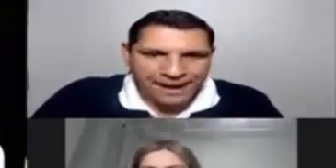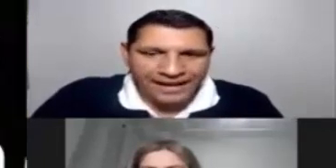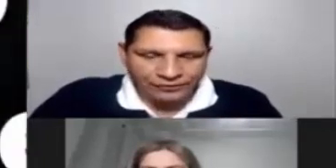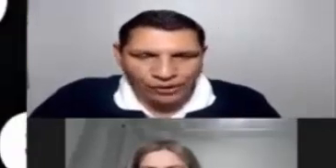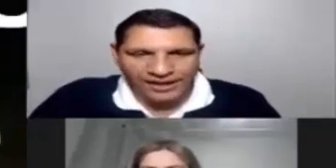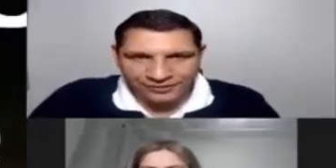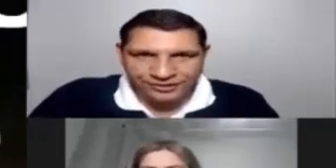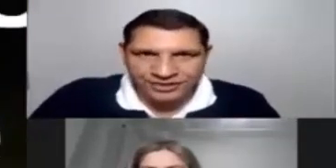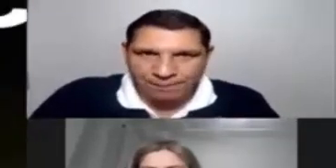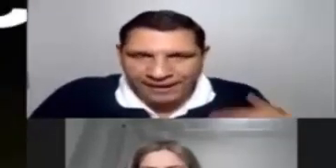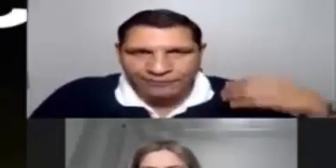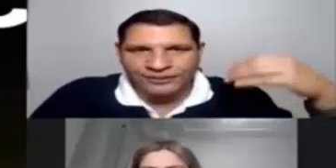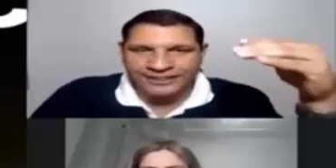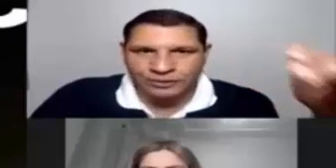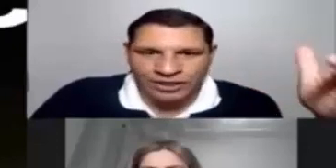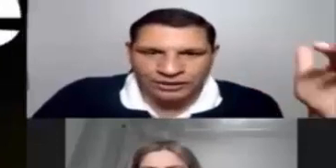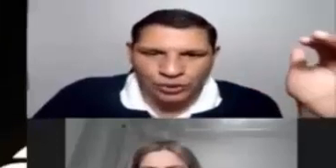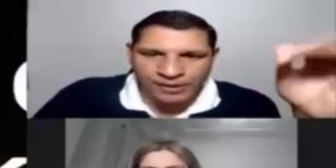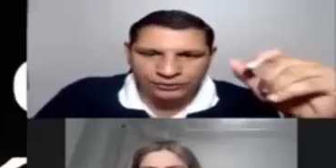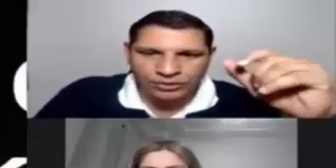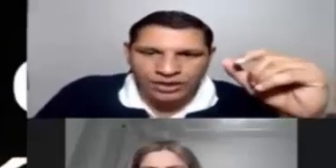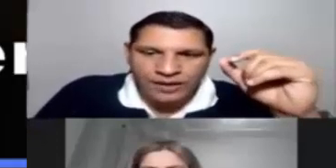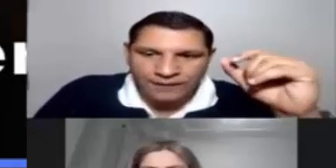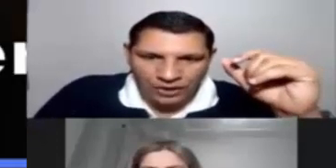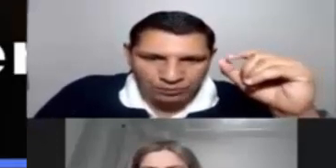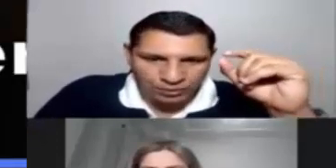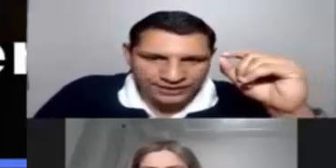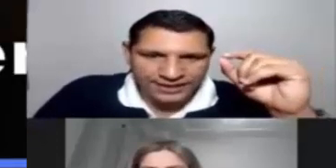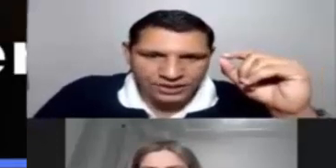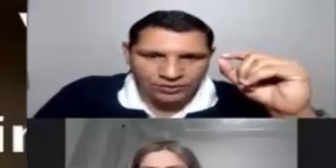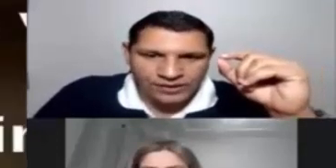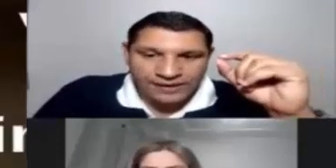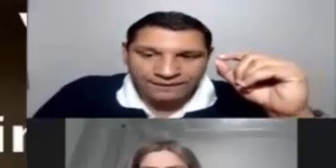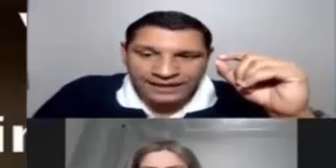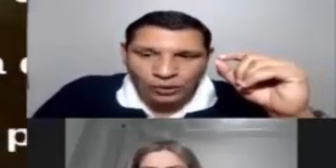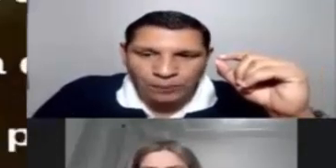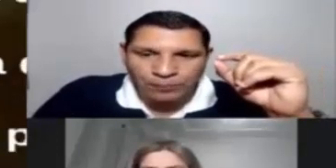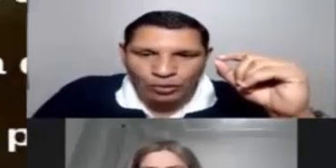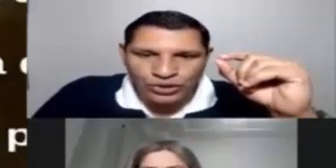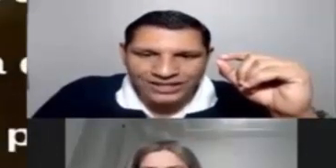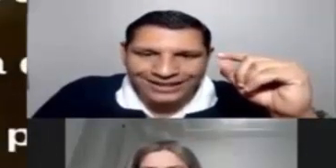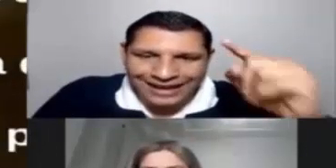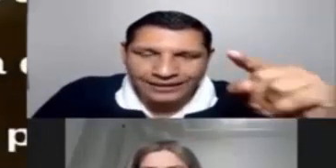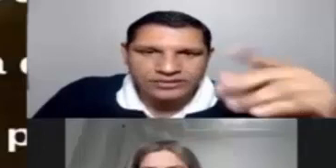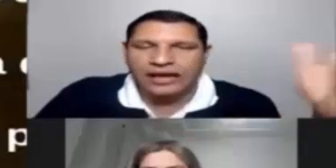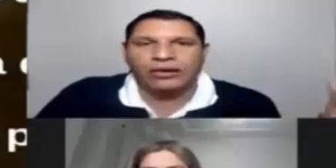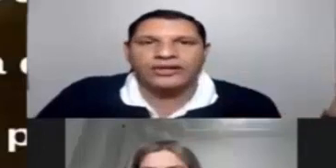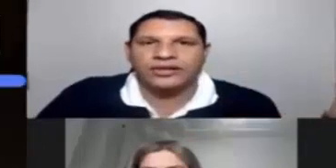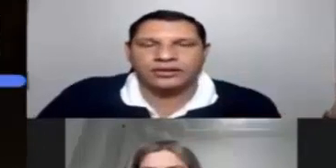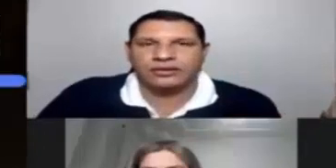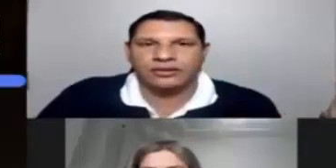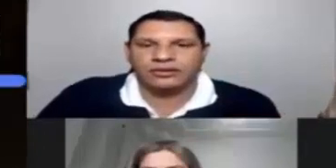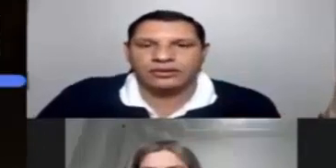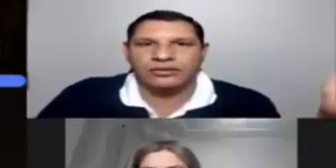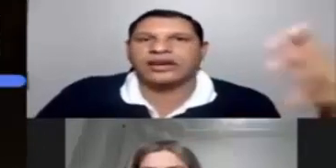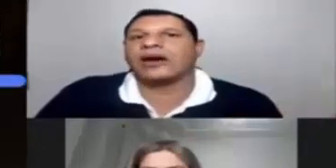para vós ou seja para vocês aí no lugar de tormento não poderiam nem tampouco os de lá de lá onde?